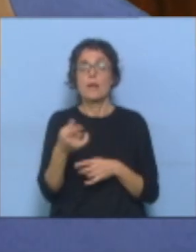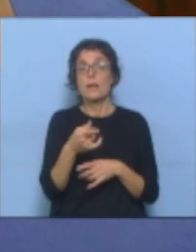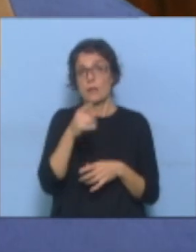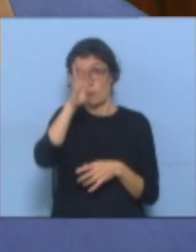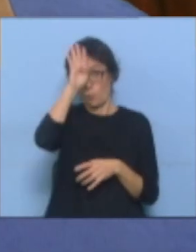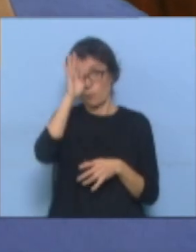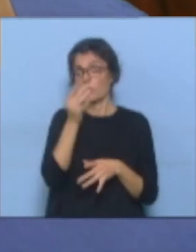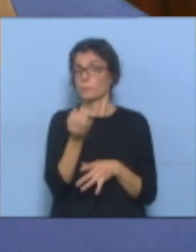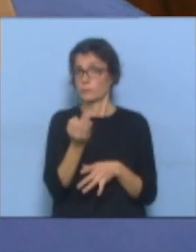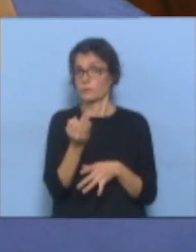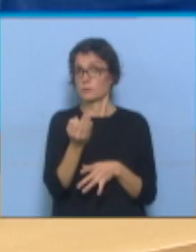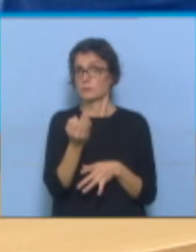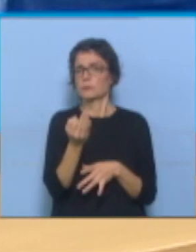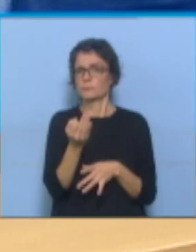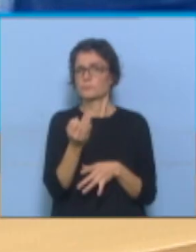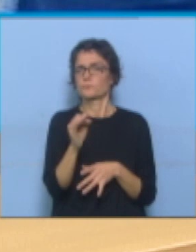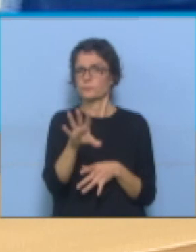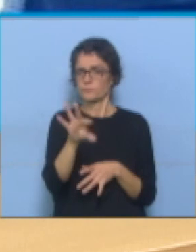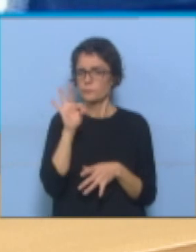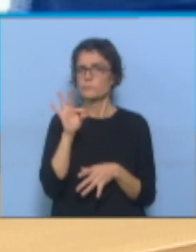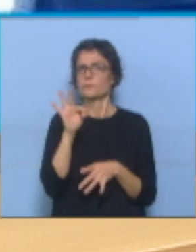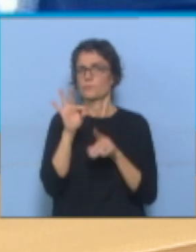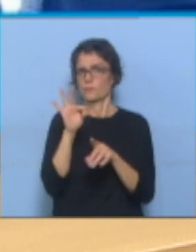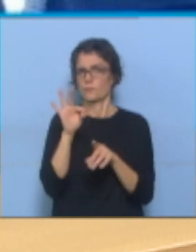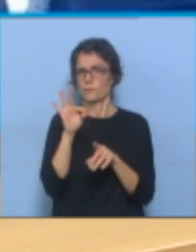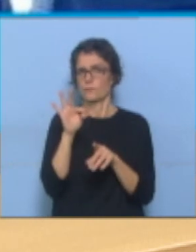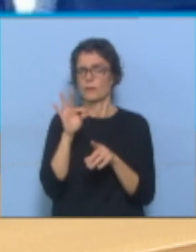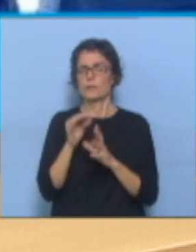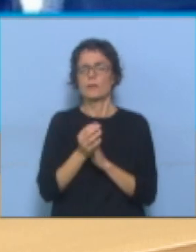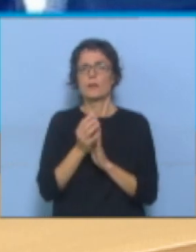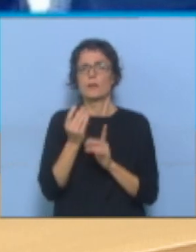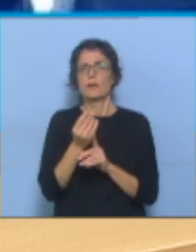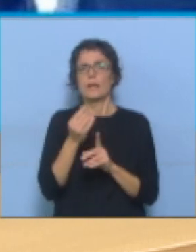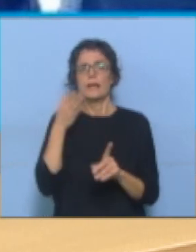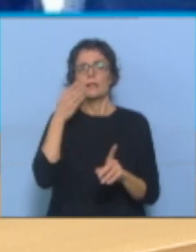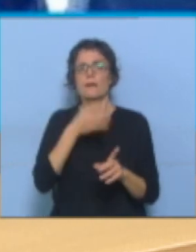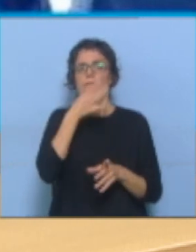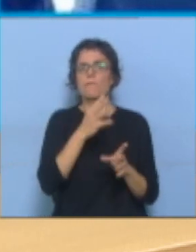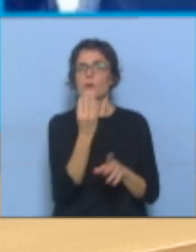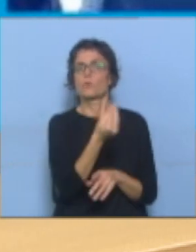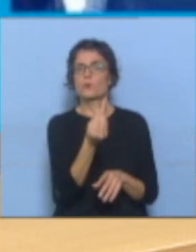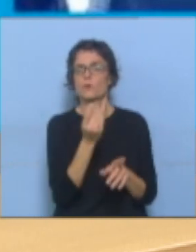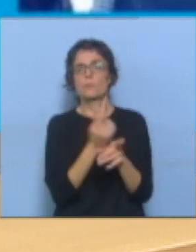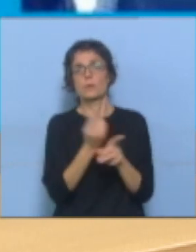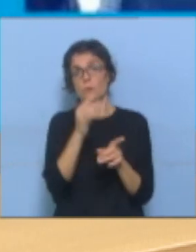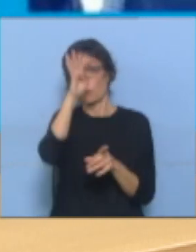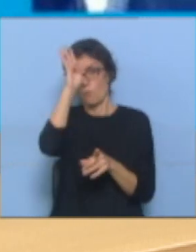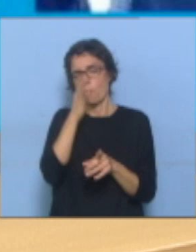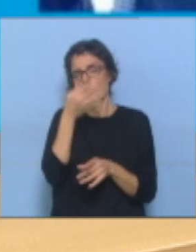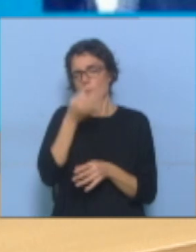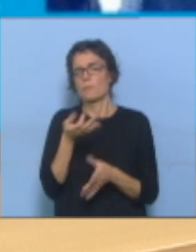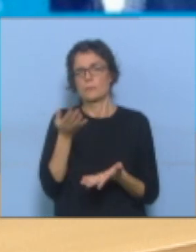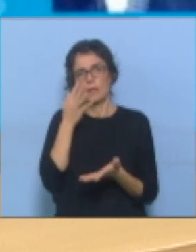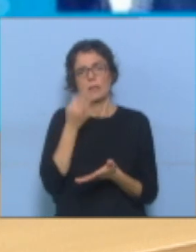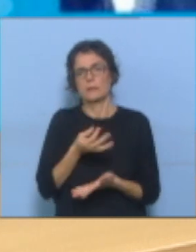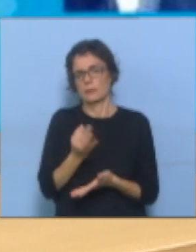vai pegar profundamente e vai tocar estes jovens. Porquê os jovens? Porque o Papa também acredita, creio eu, muito